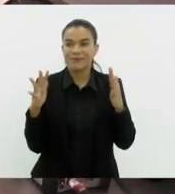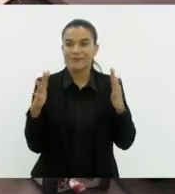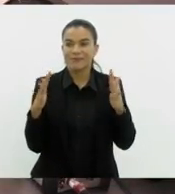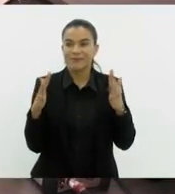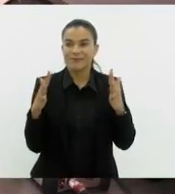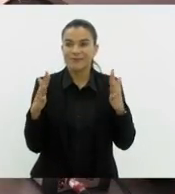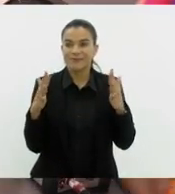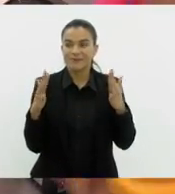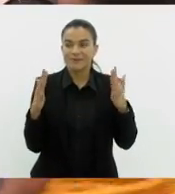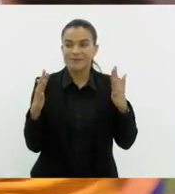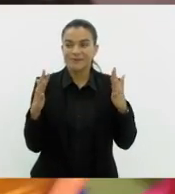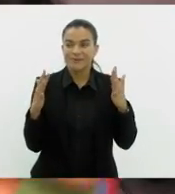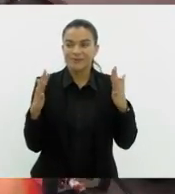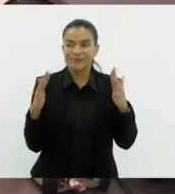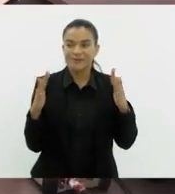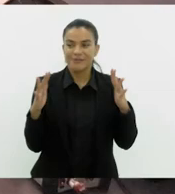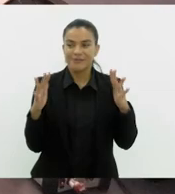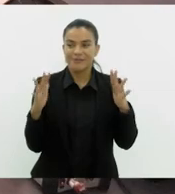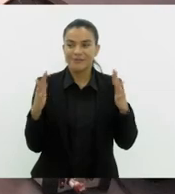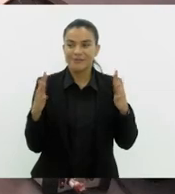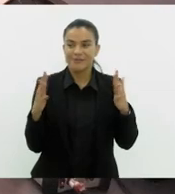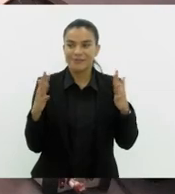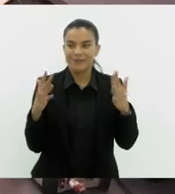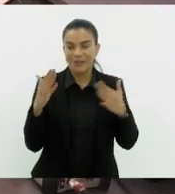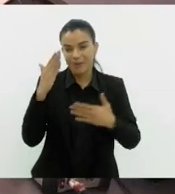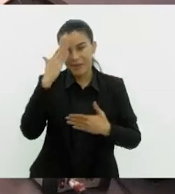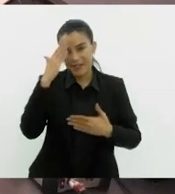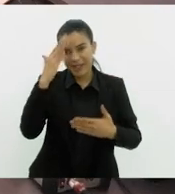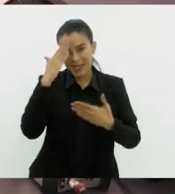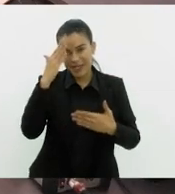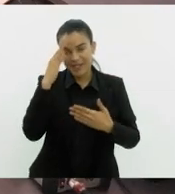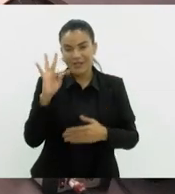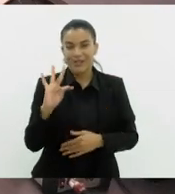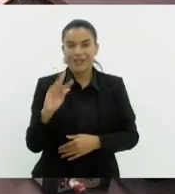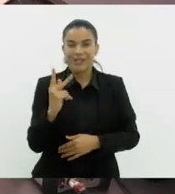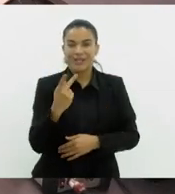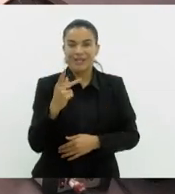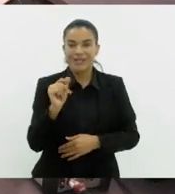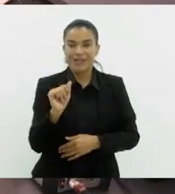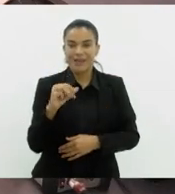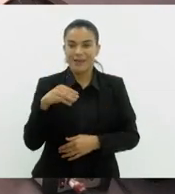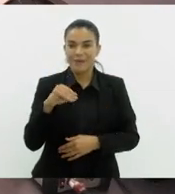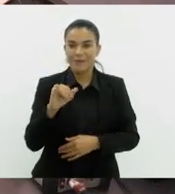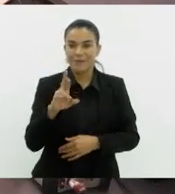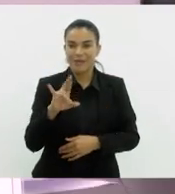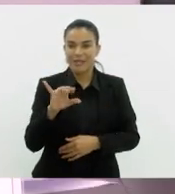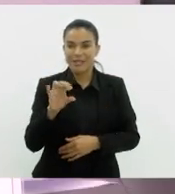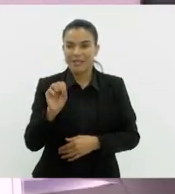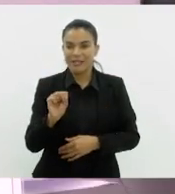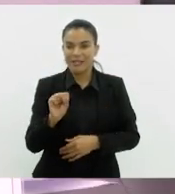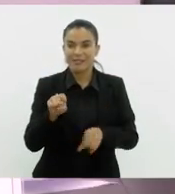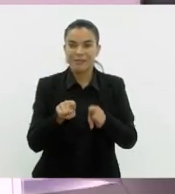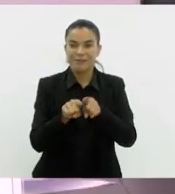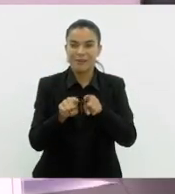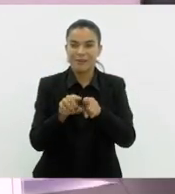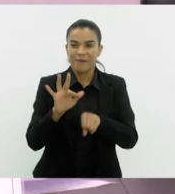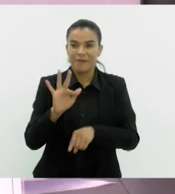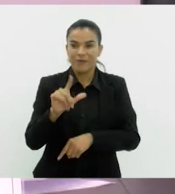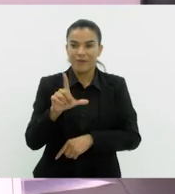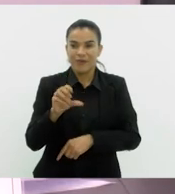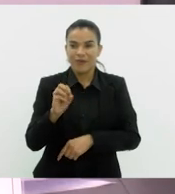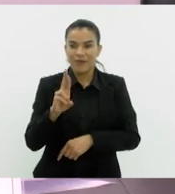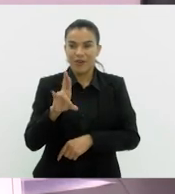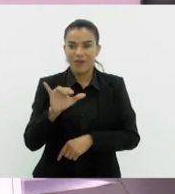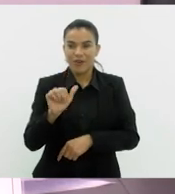Muito obrigada, a Tamires e a Flora. Com certeza, Tamires, vai ser muito importante a